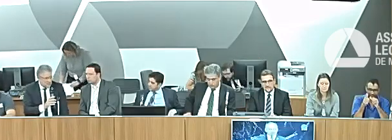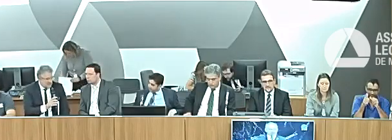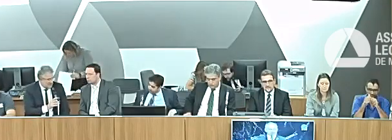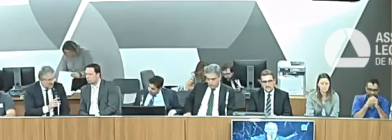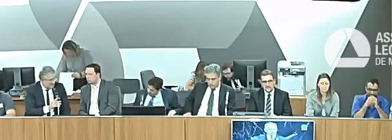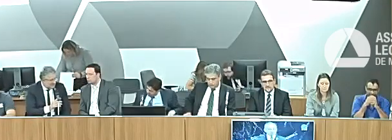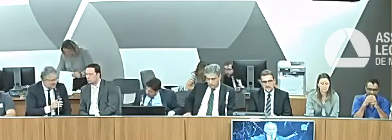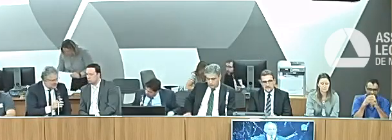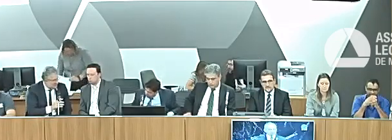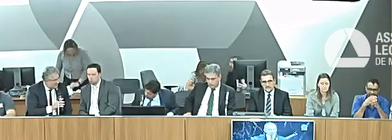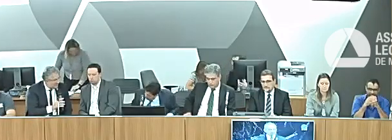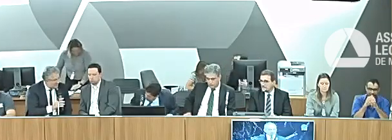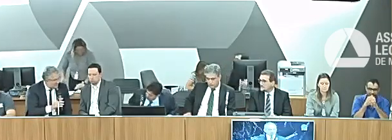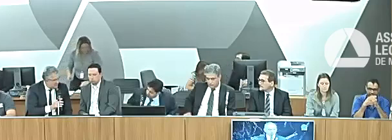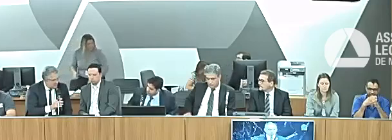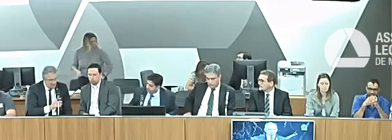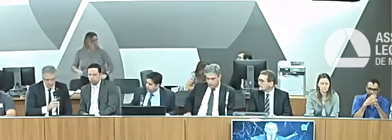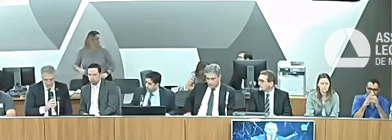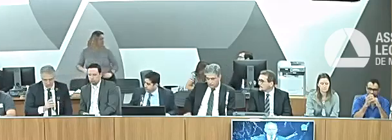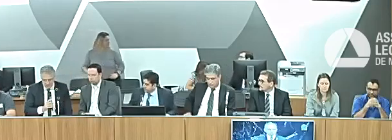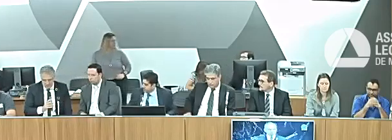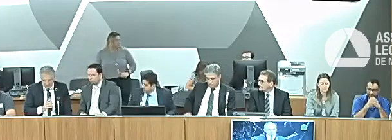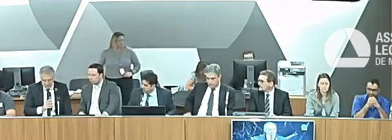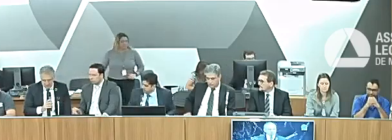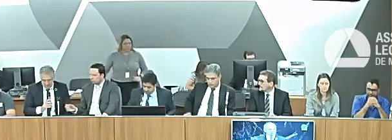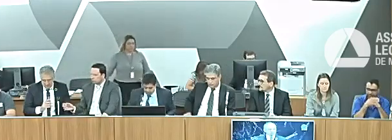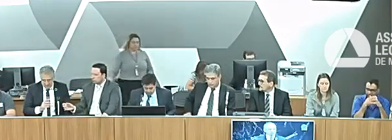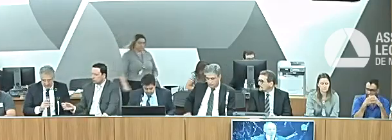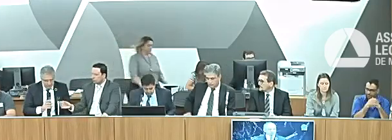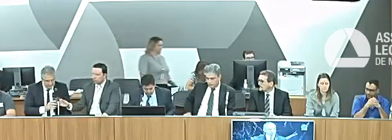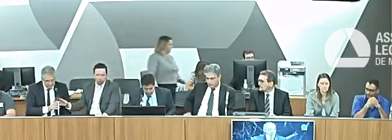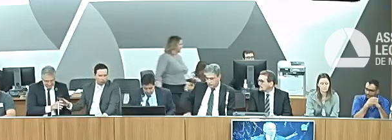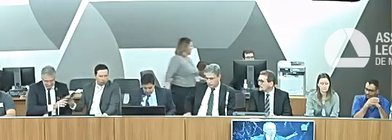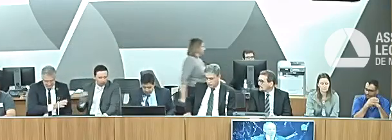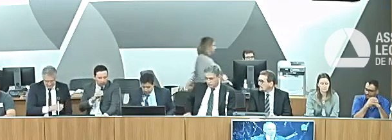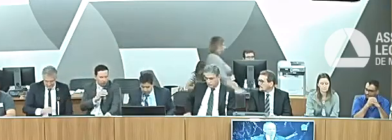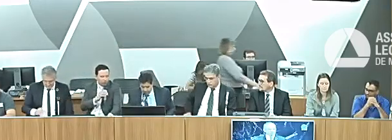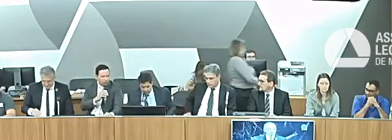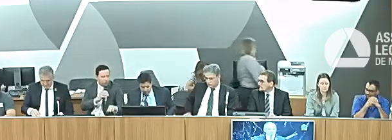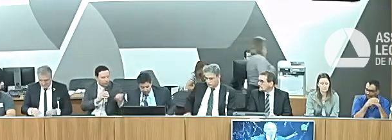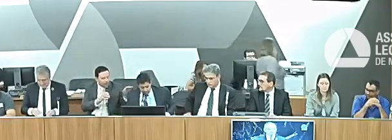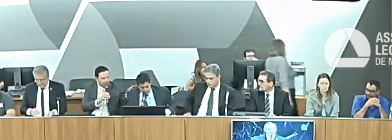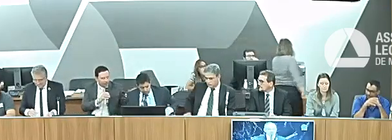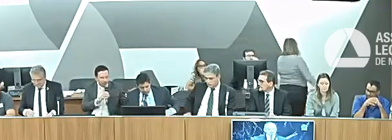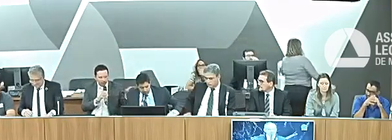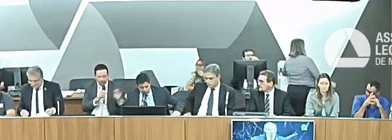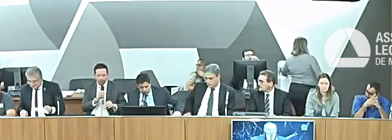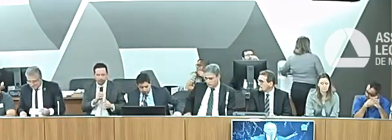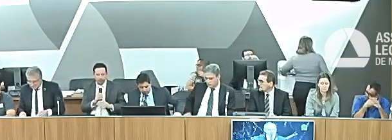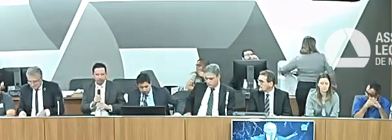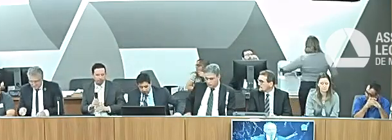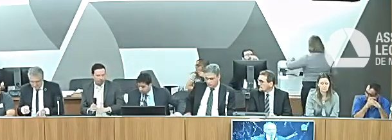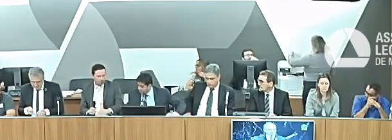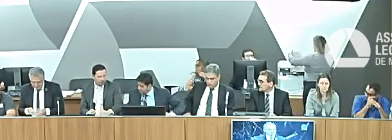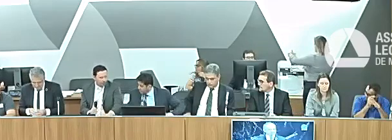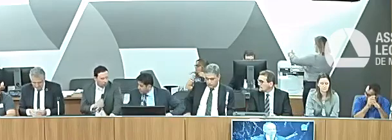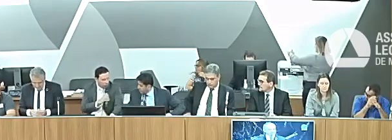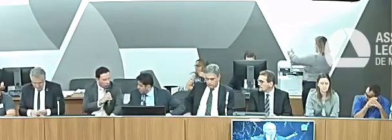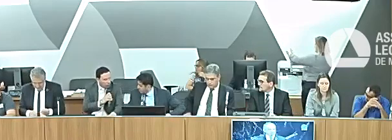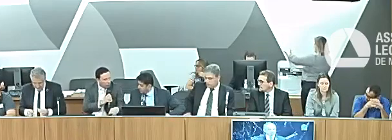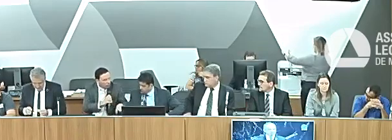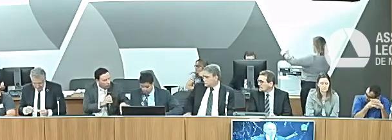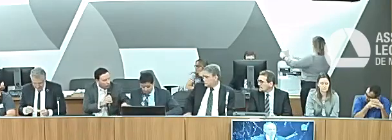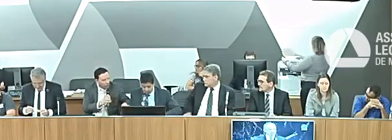tudo muito obrigado e tás a gente desenvolva aí o senhor obrigado à agência lusa o deputado joão leite